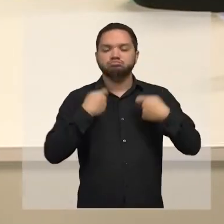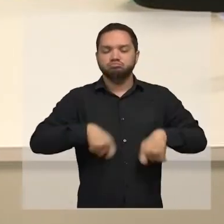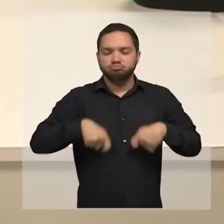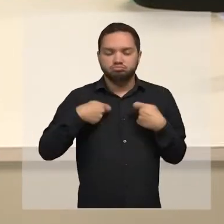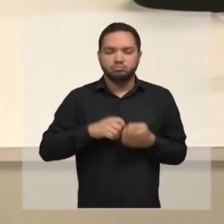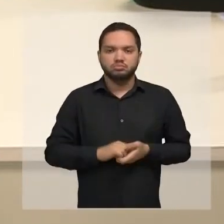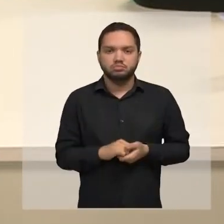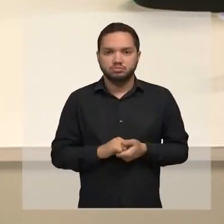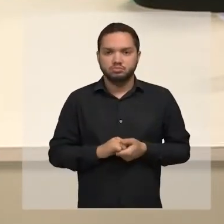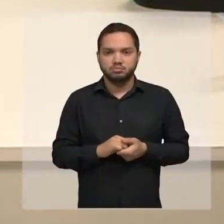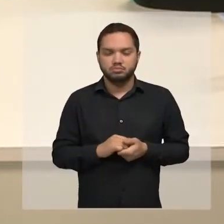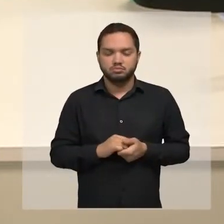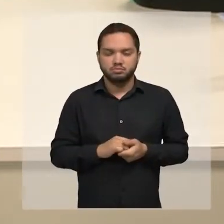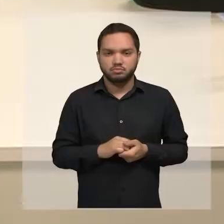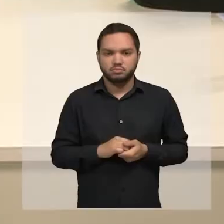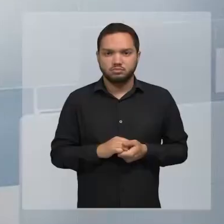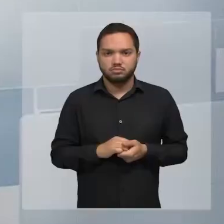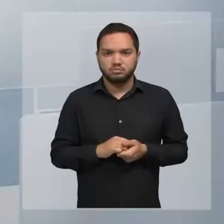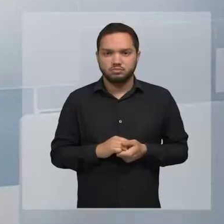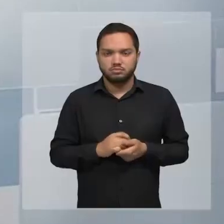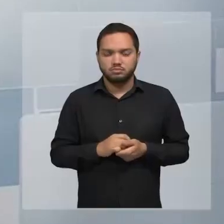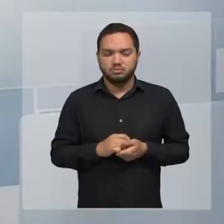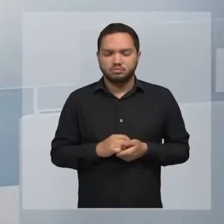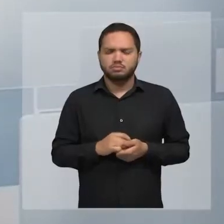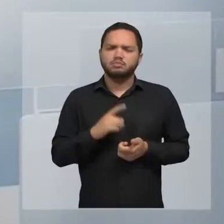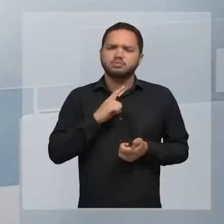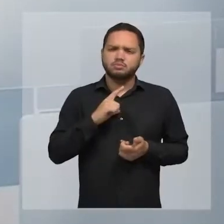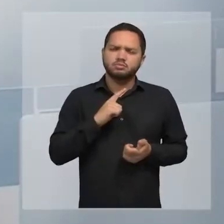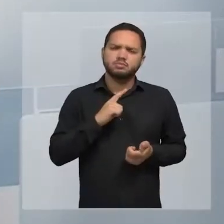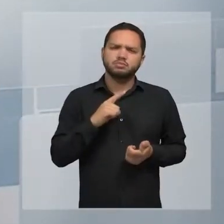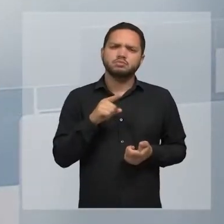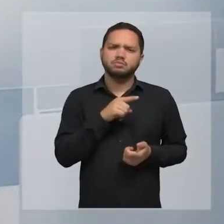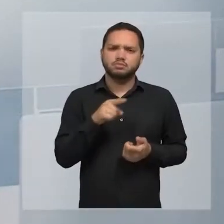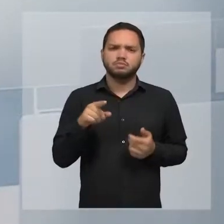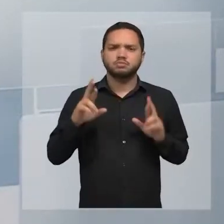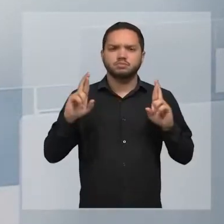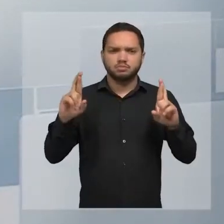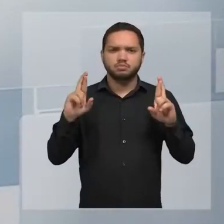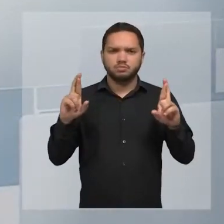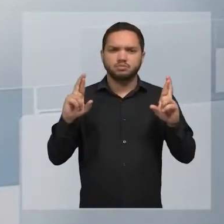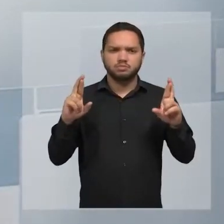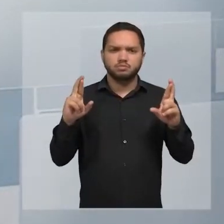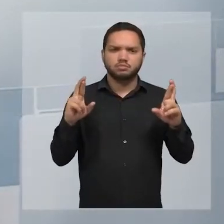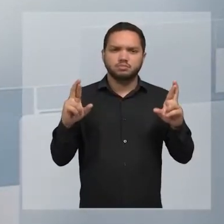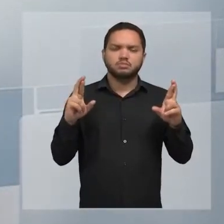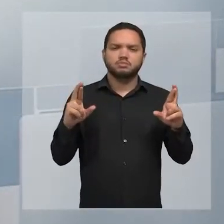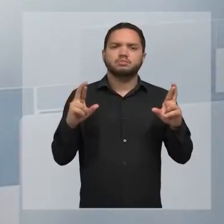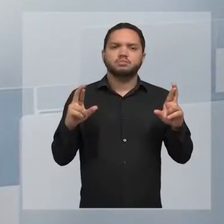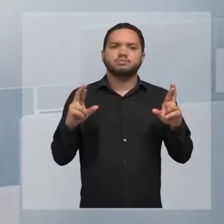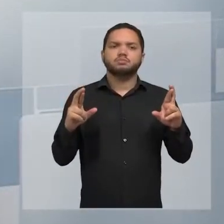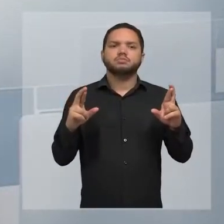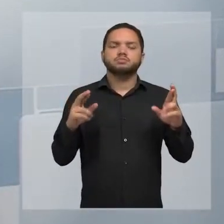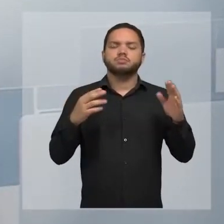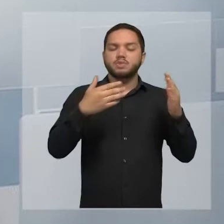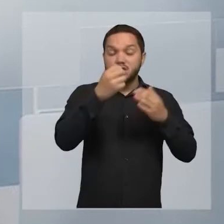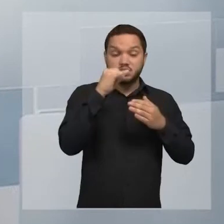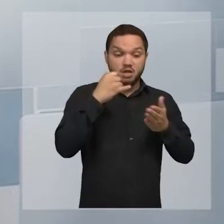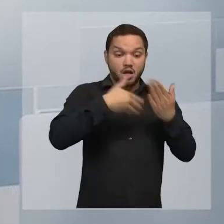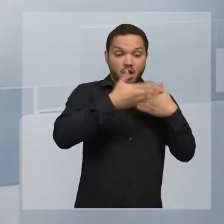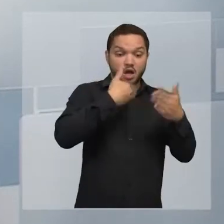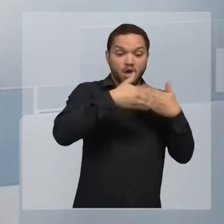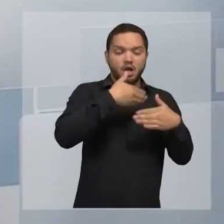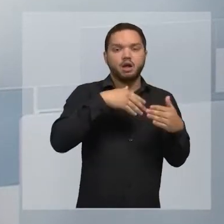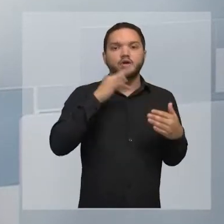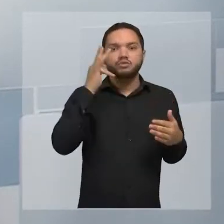si. Sem dúvida. E numa torcida muito forte, Paulo, que essa simbiose logo